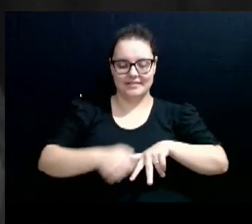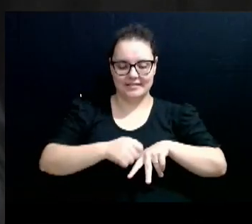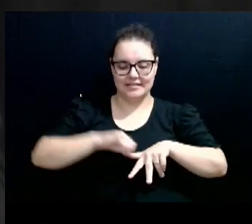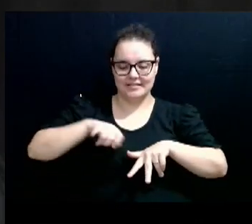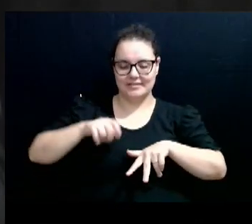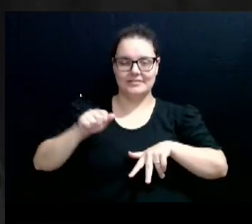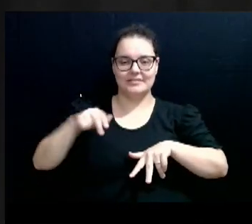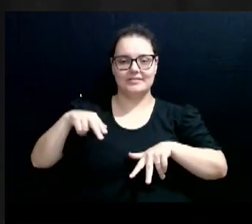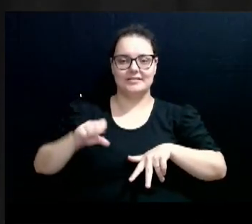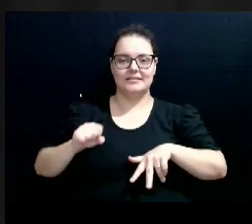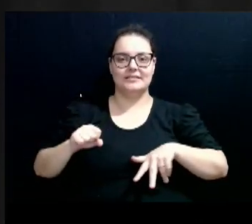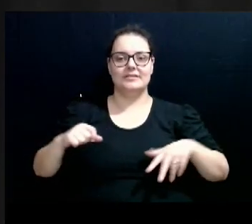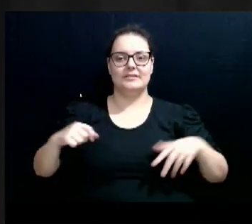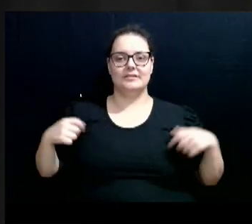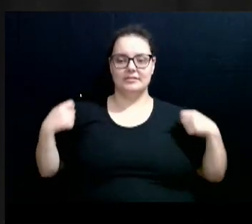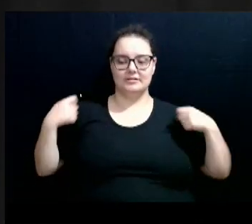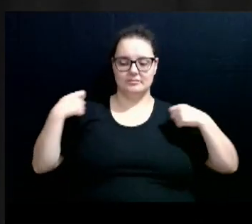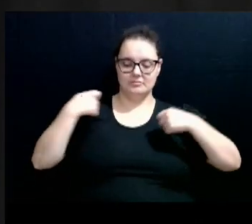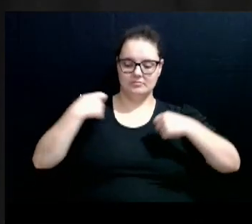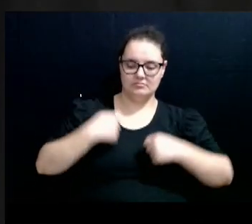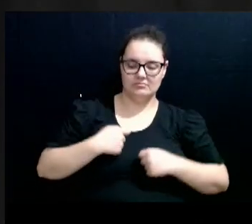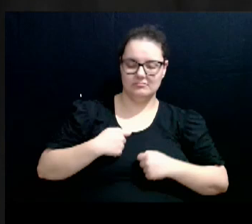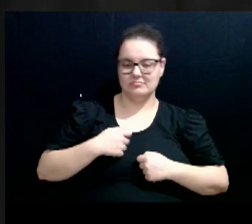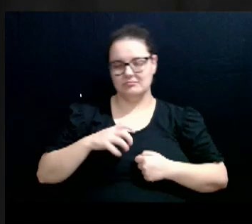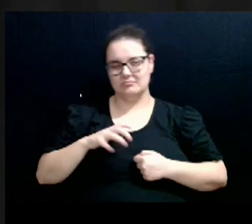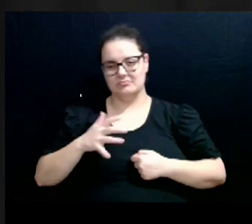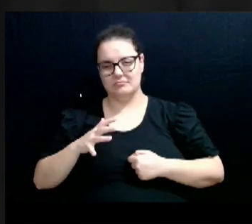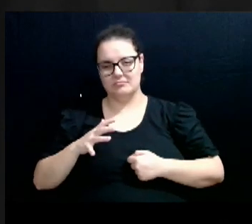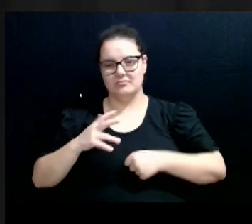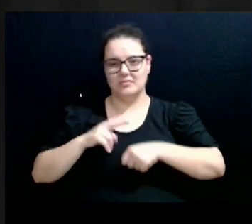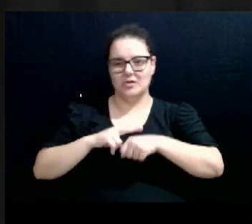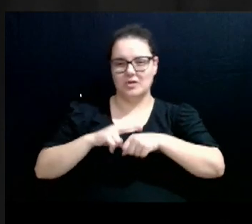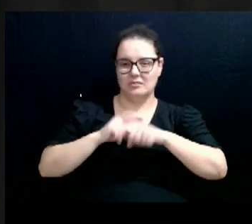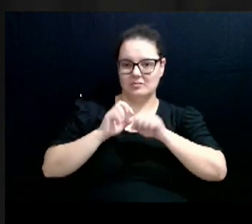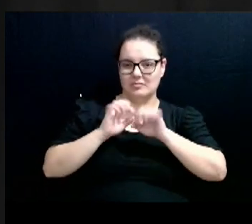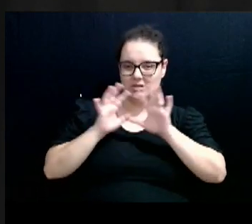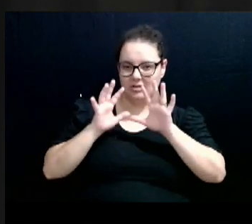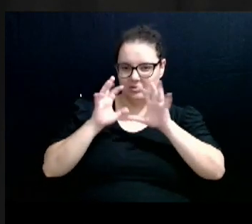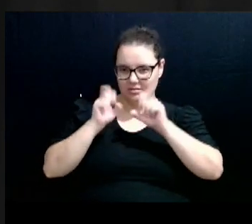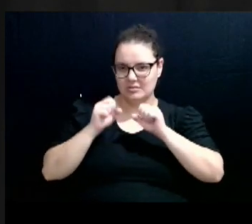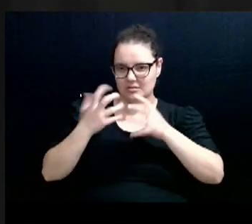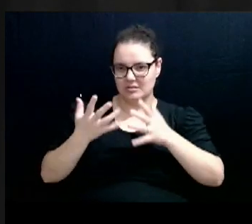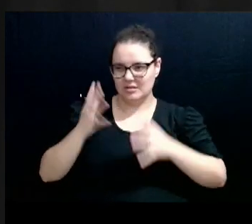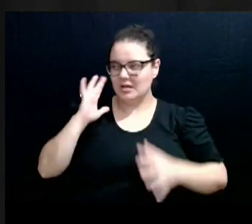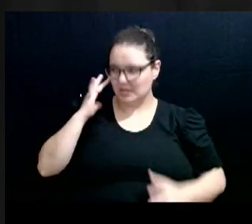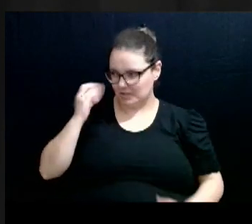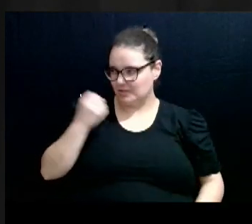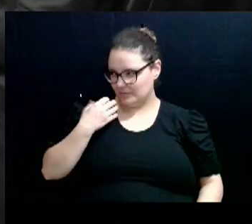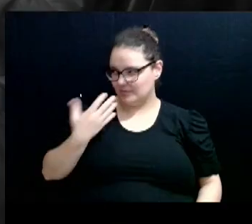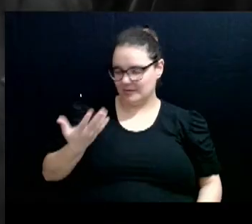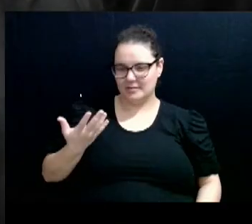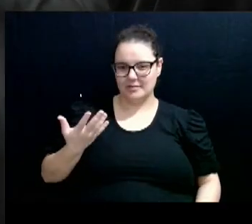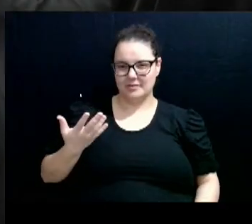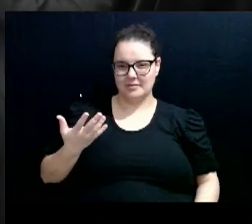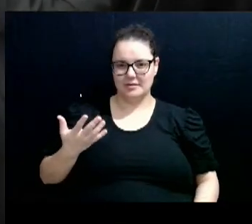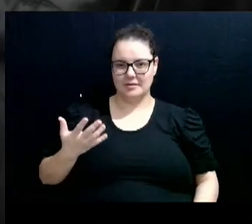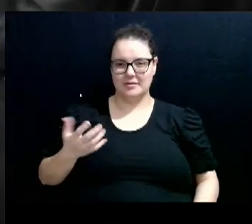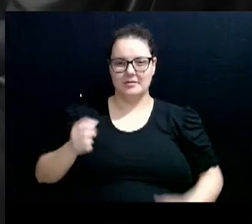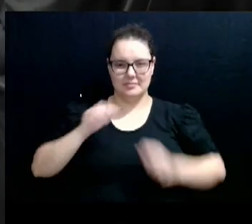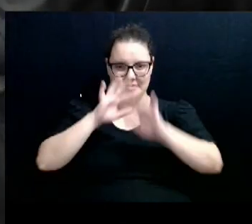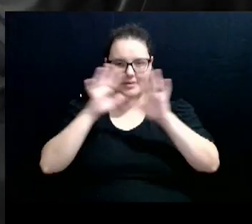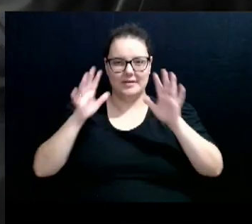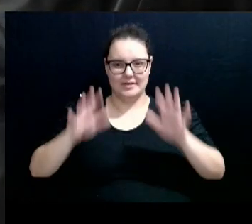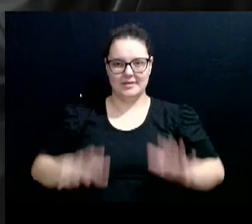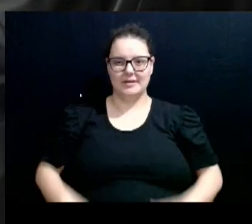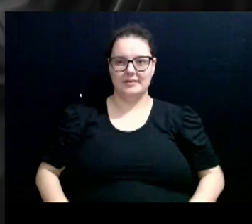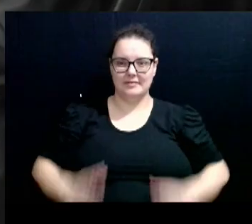com um paletó esverdeado. Tá certo. Acho que então, tá bom assim, né? Acho que dá para ter uma... Tá ótimo, né? Cabelo vereador. curto, não tenho